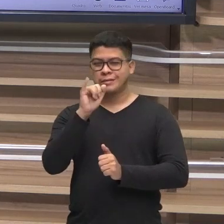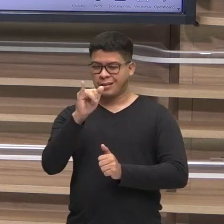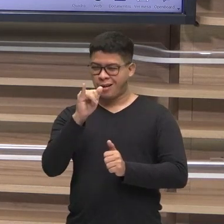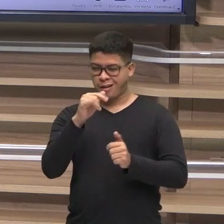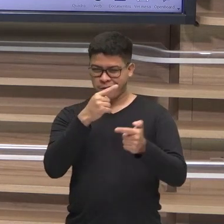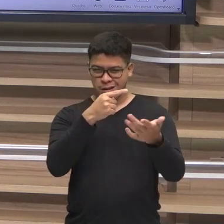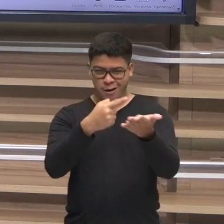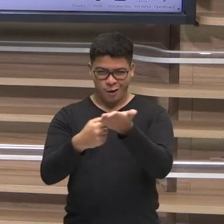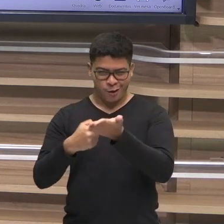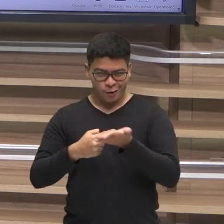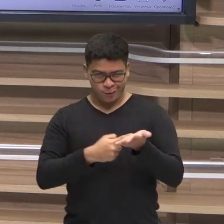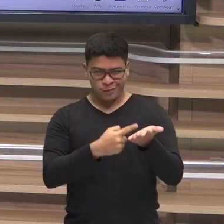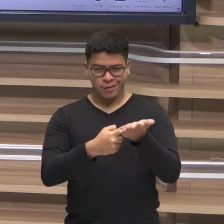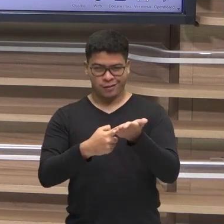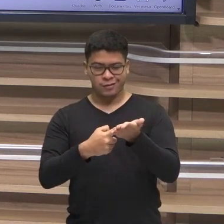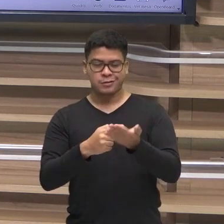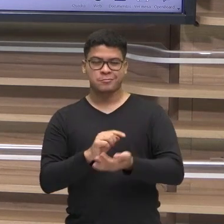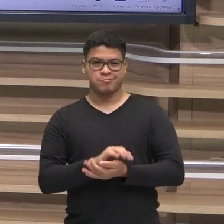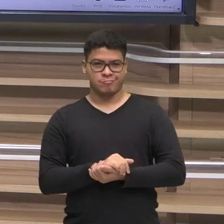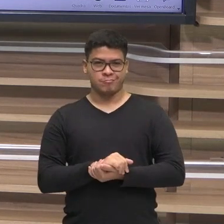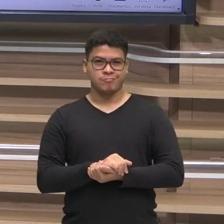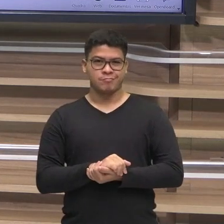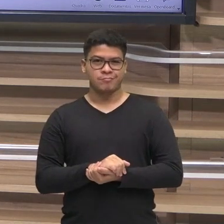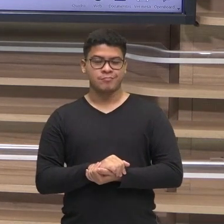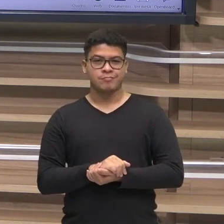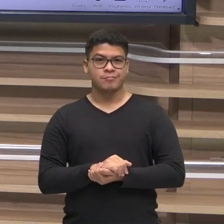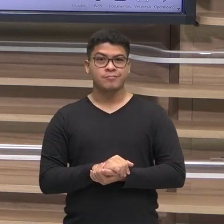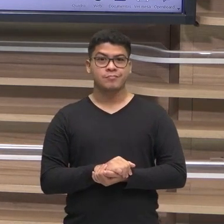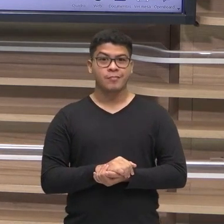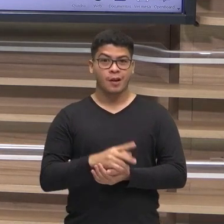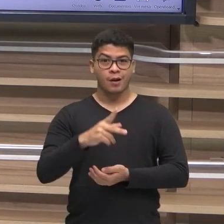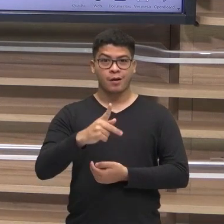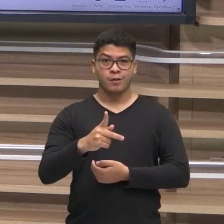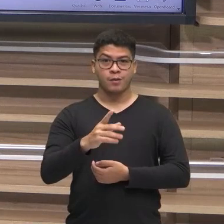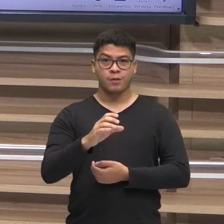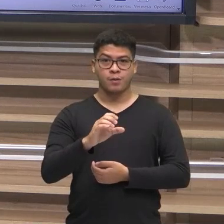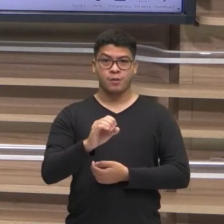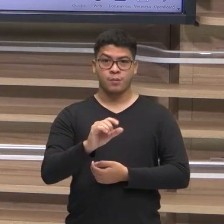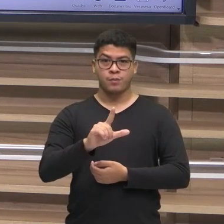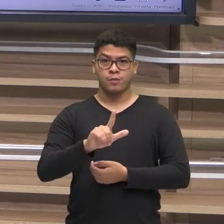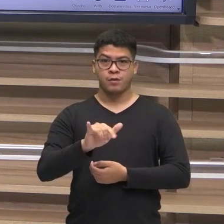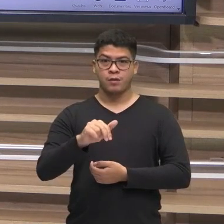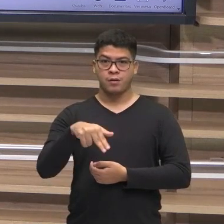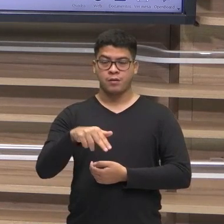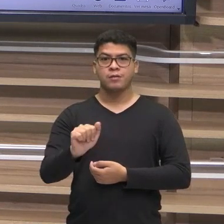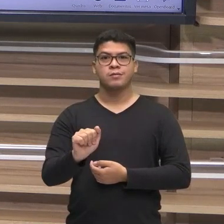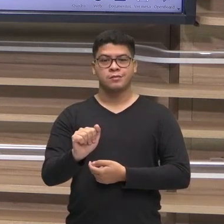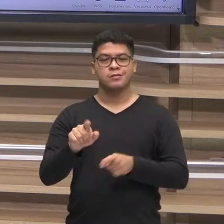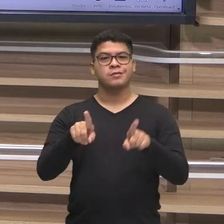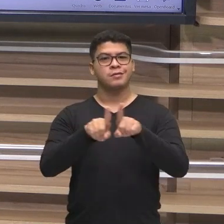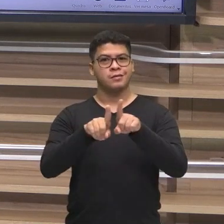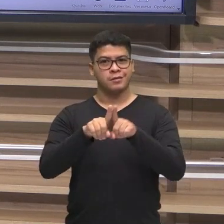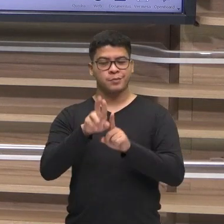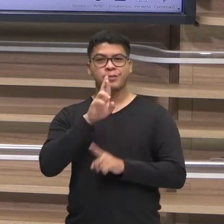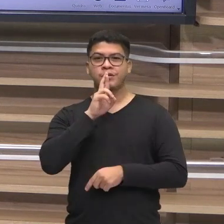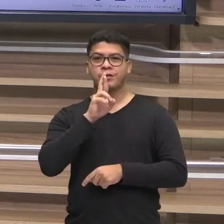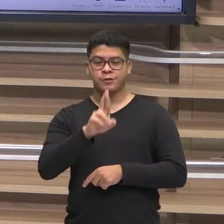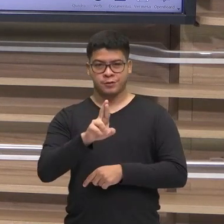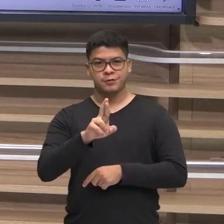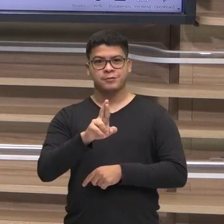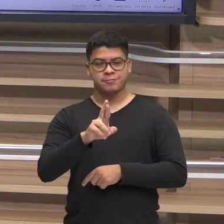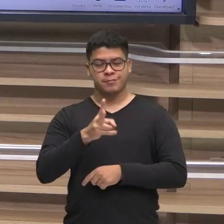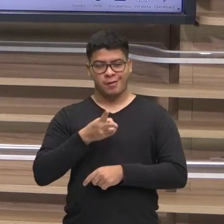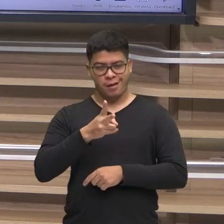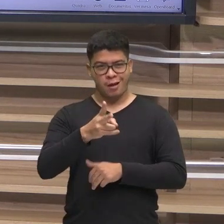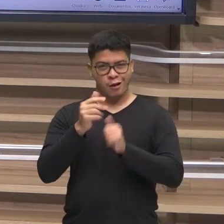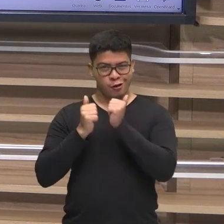foi? Cadê quem mais aqui conosco? Poliana também, não é? Da Escola Estadual Vicente Teles de Souza, sempre participando